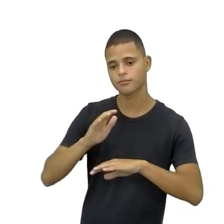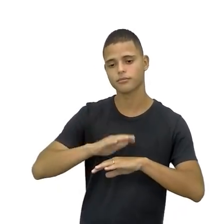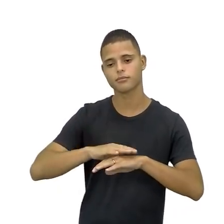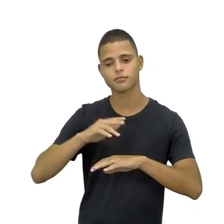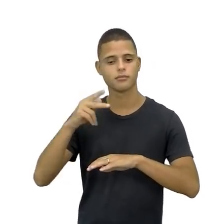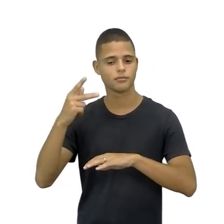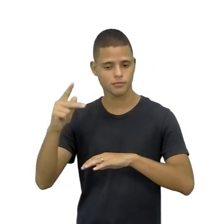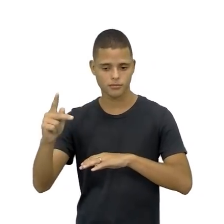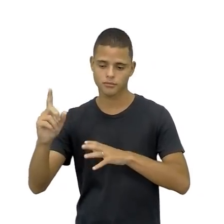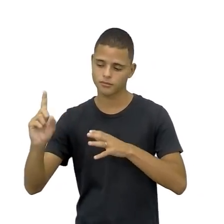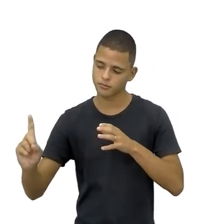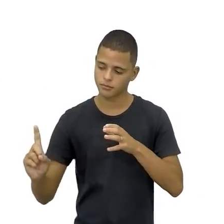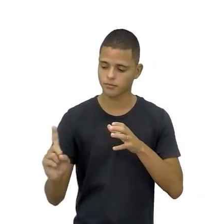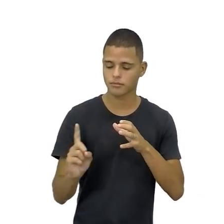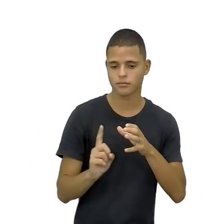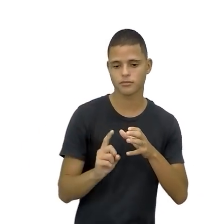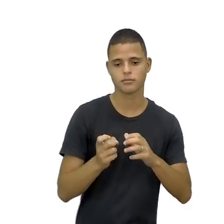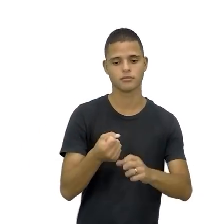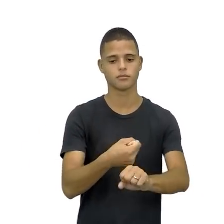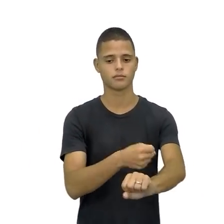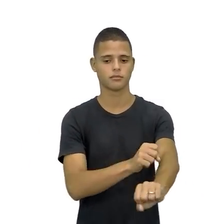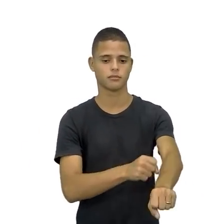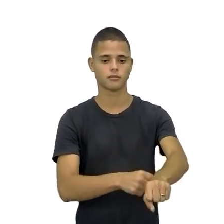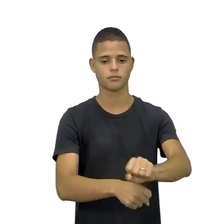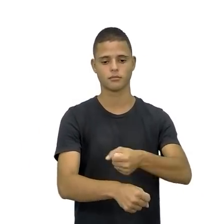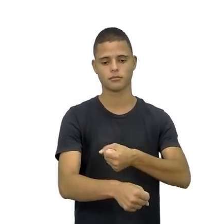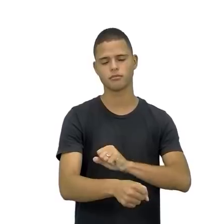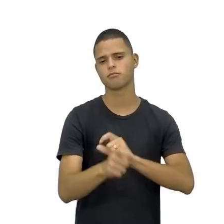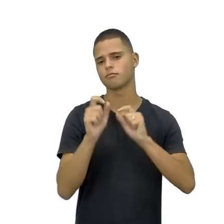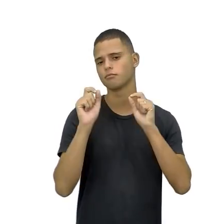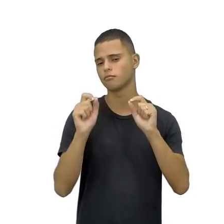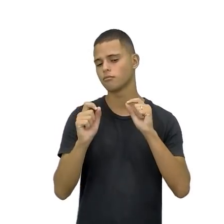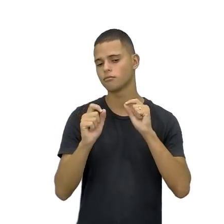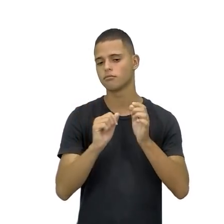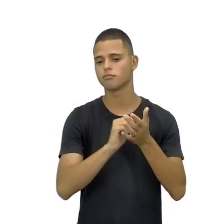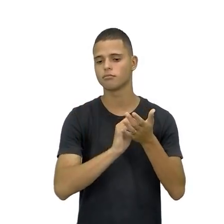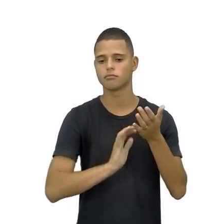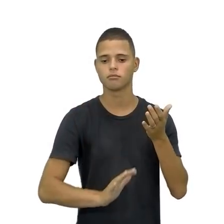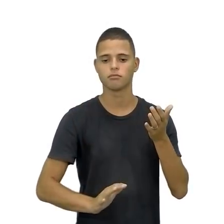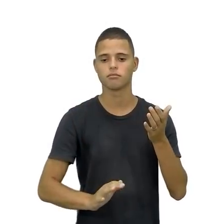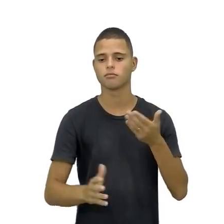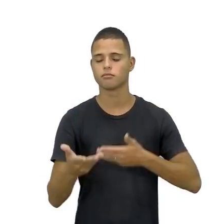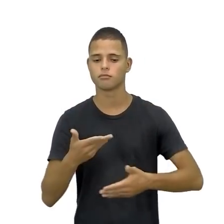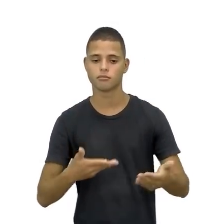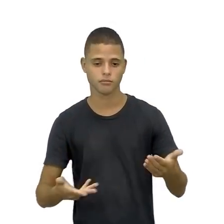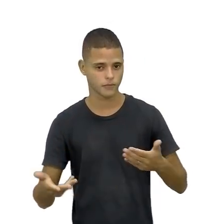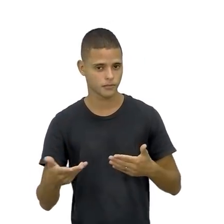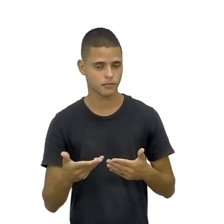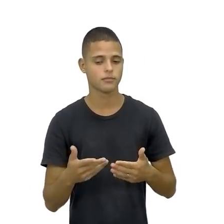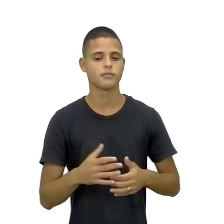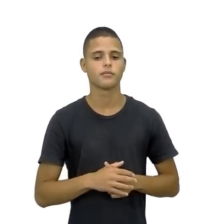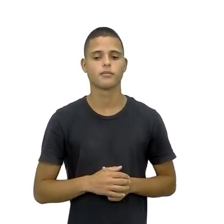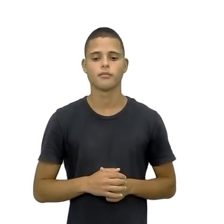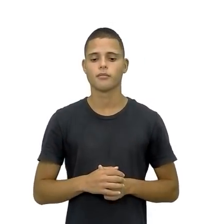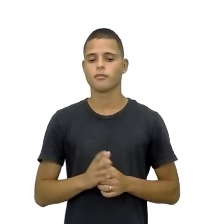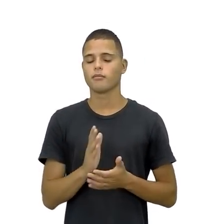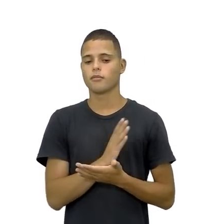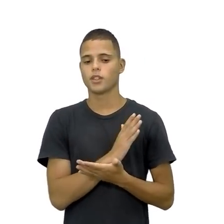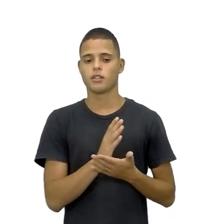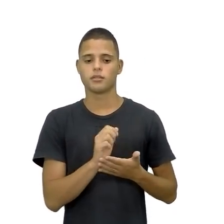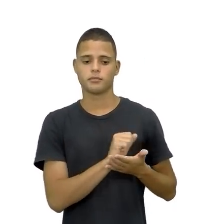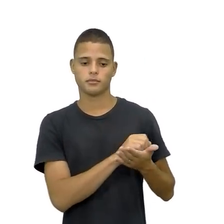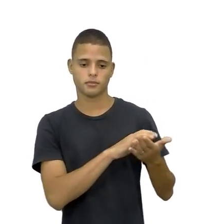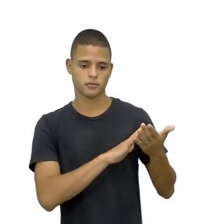mais colaborativas e mão na massa. Então, o que são essas atividades mais colaborativas? São essas atividades que, dentro desses agrupamentos,